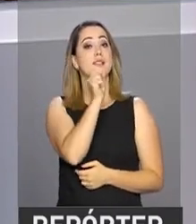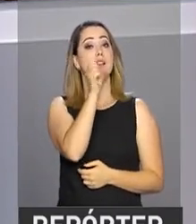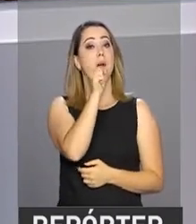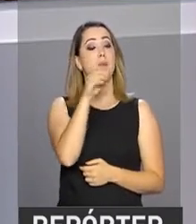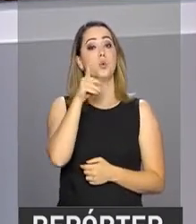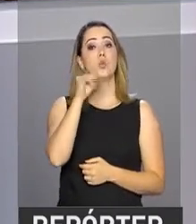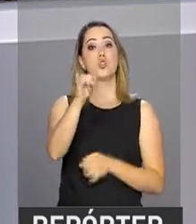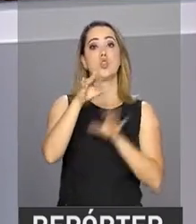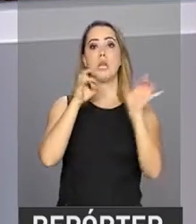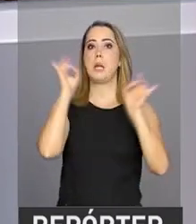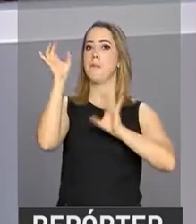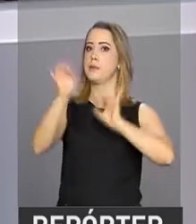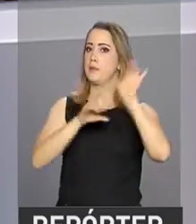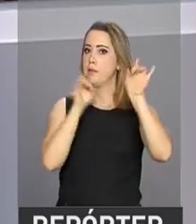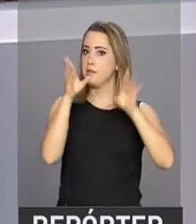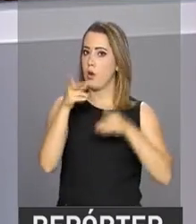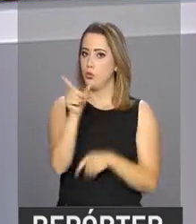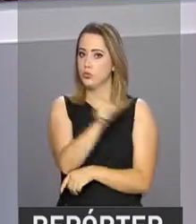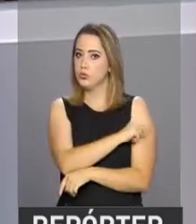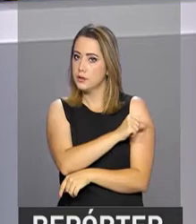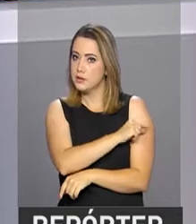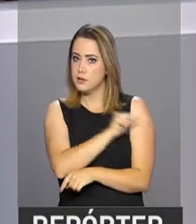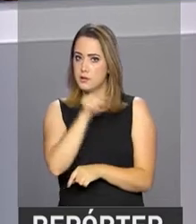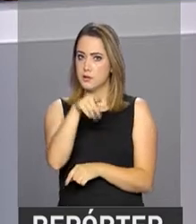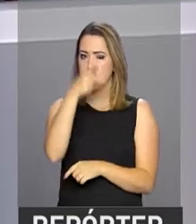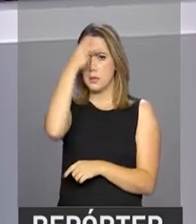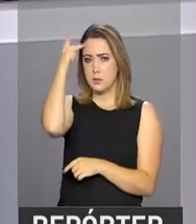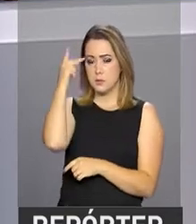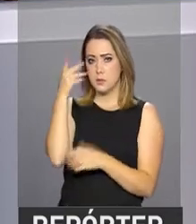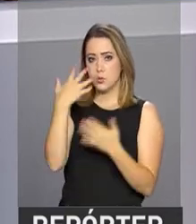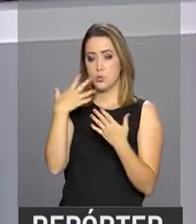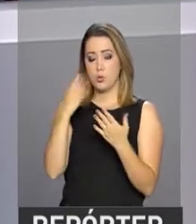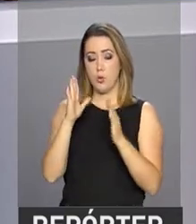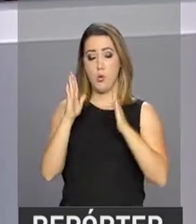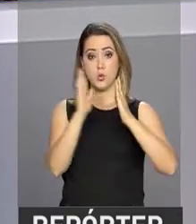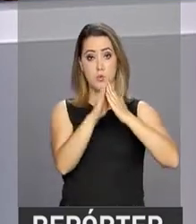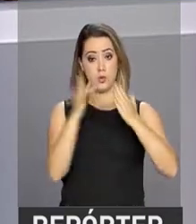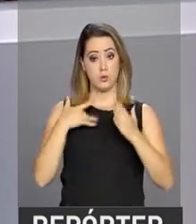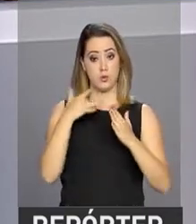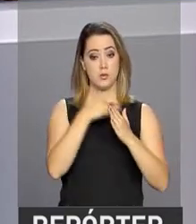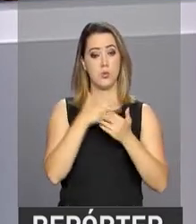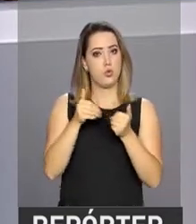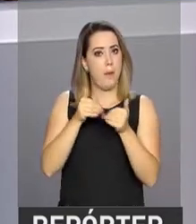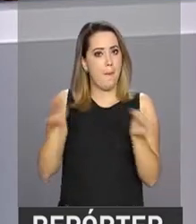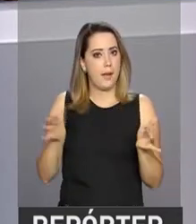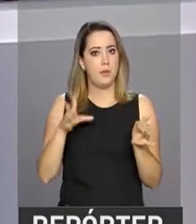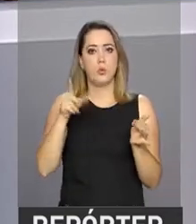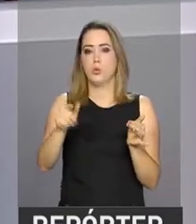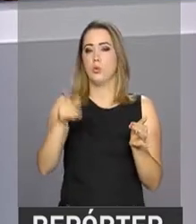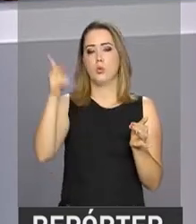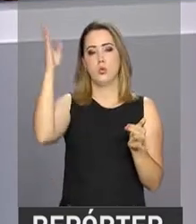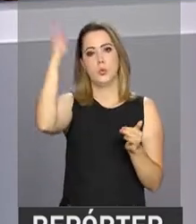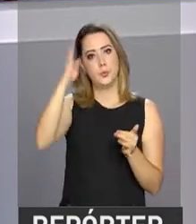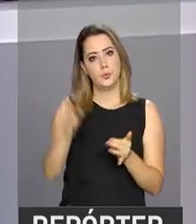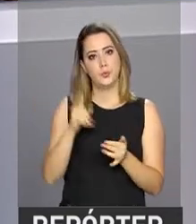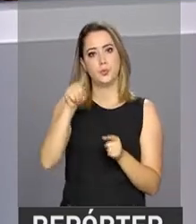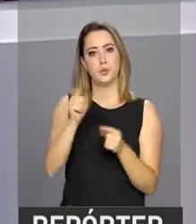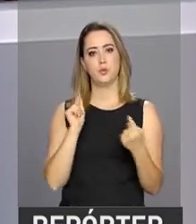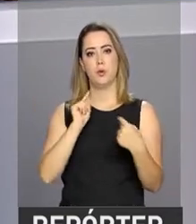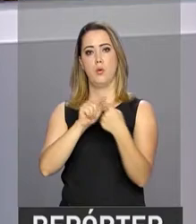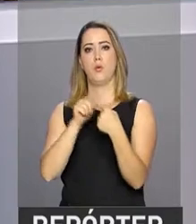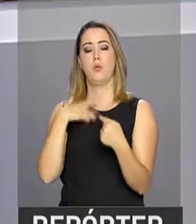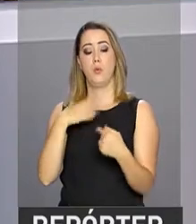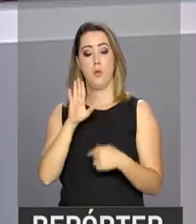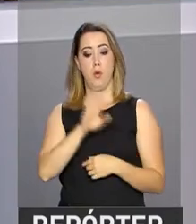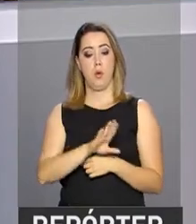da campanha nacional de multivacinação quando os postos de saúde estarão abertos em todo o país a meta é resgatar